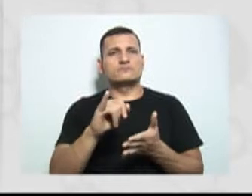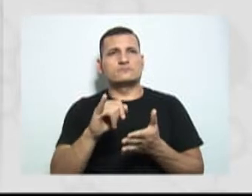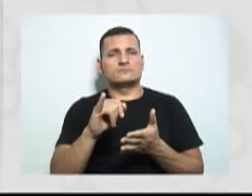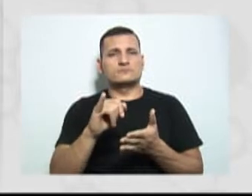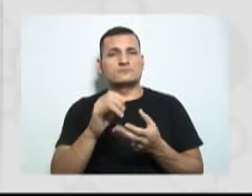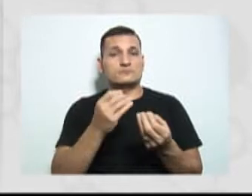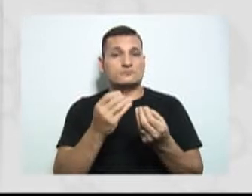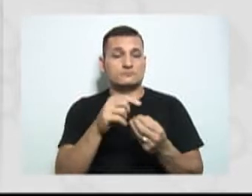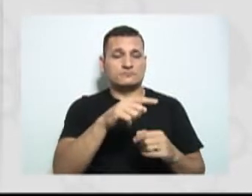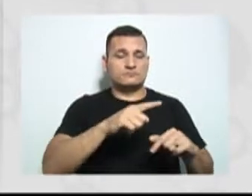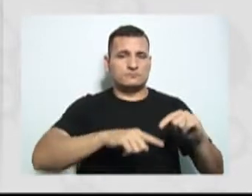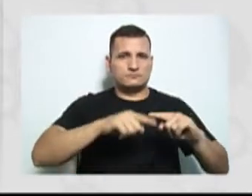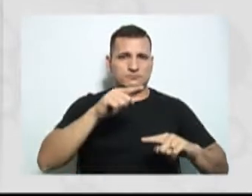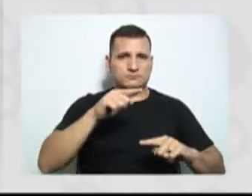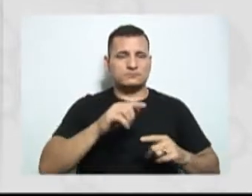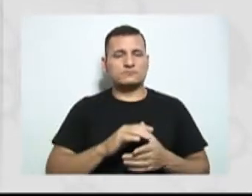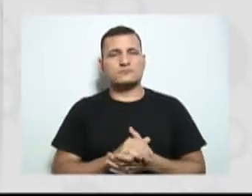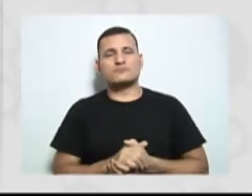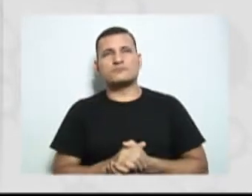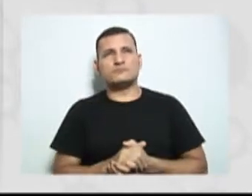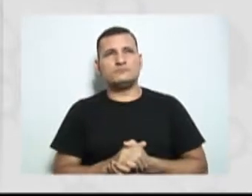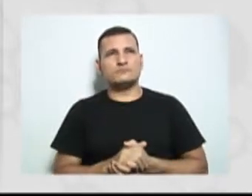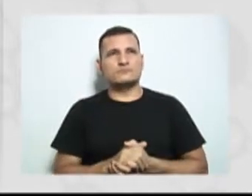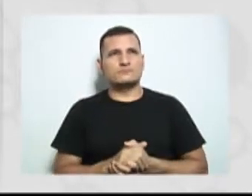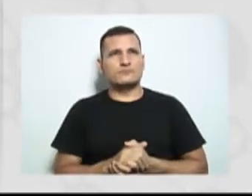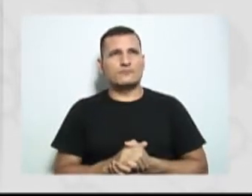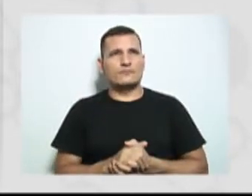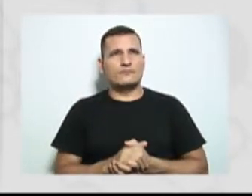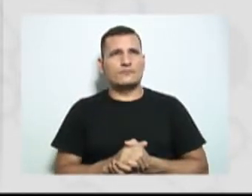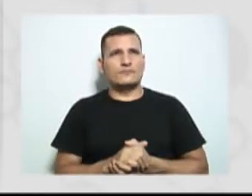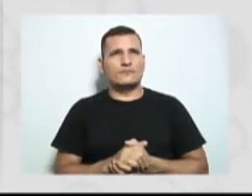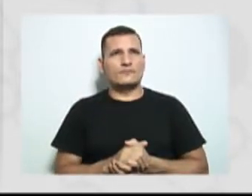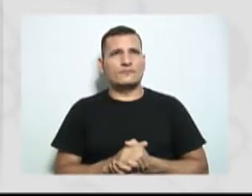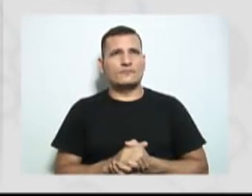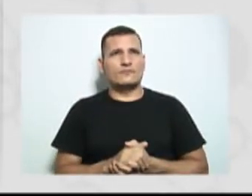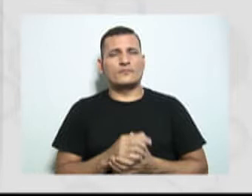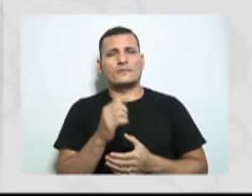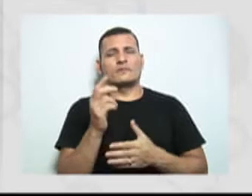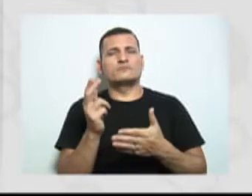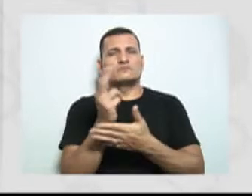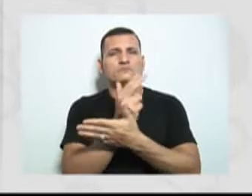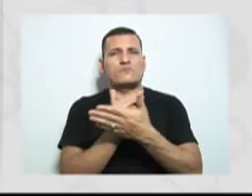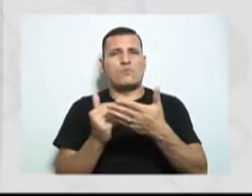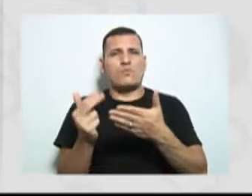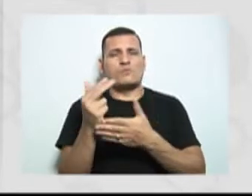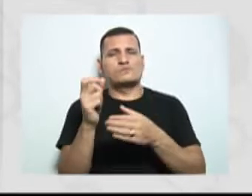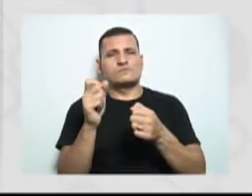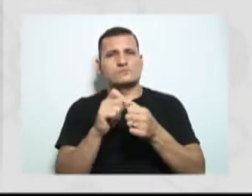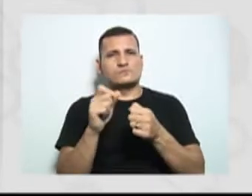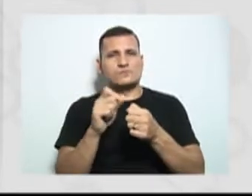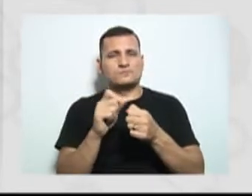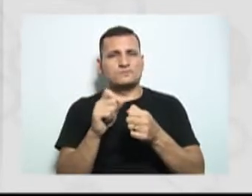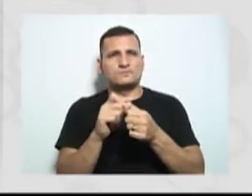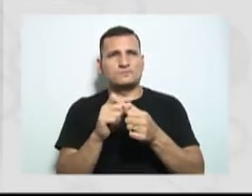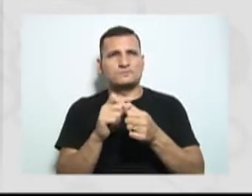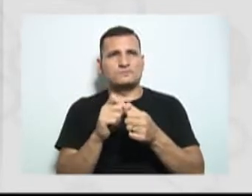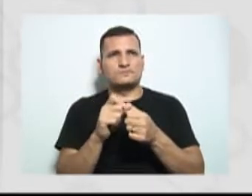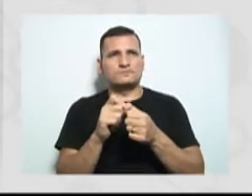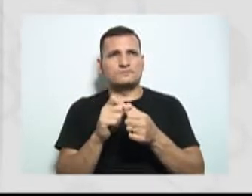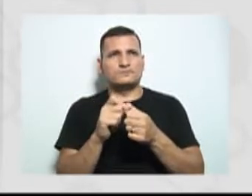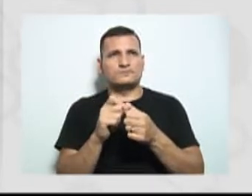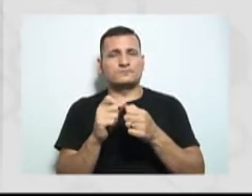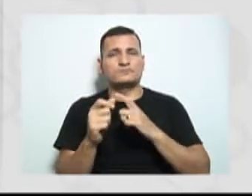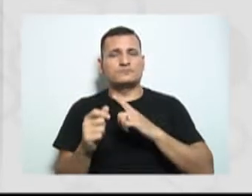do produto. Aí nós temos aqui um esqueminha que foi feito, que nós vamos ter o quê? Nós temos o